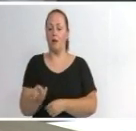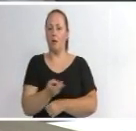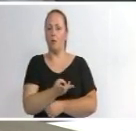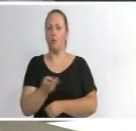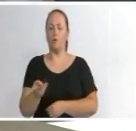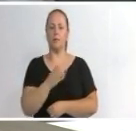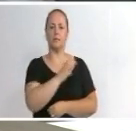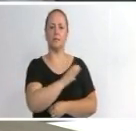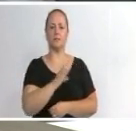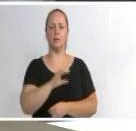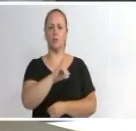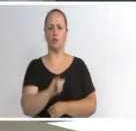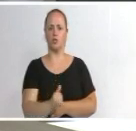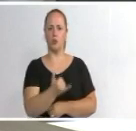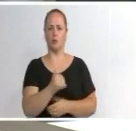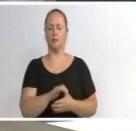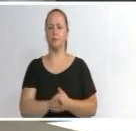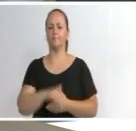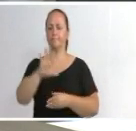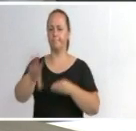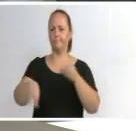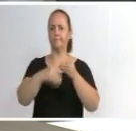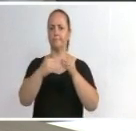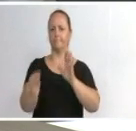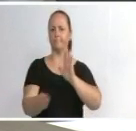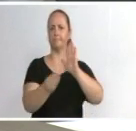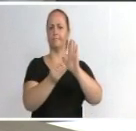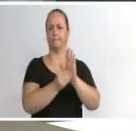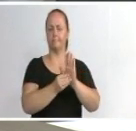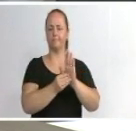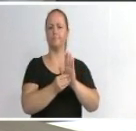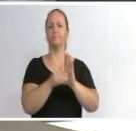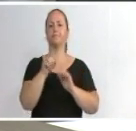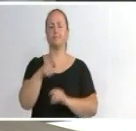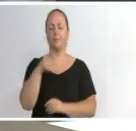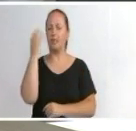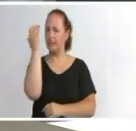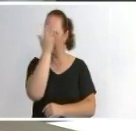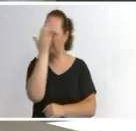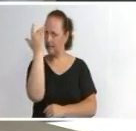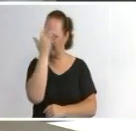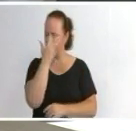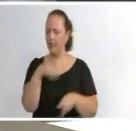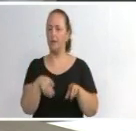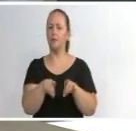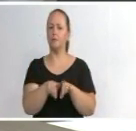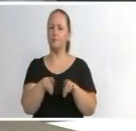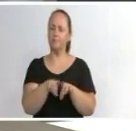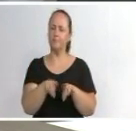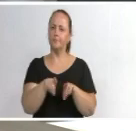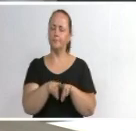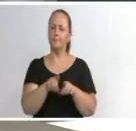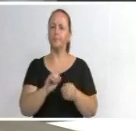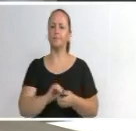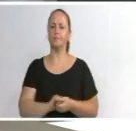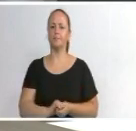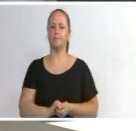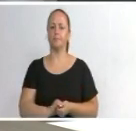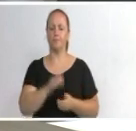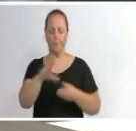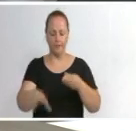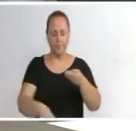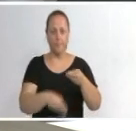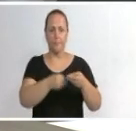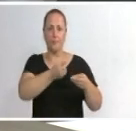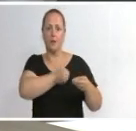CCJ. Emendas. Emenda número 1, de autoria do vereador Célio Dias, bem como a emenda número 1